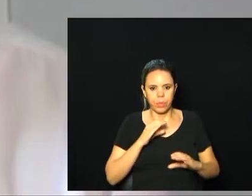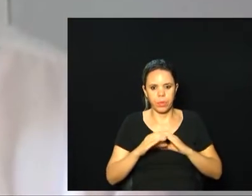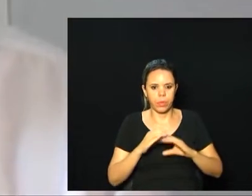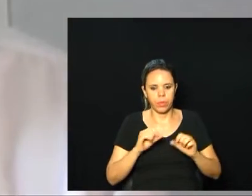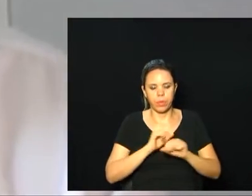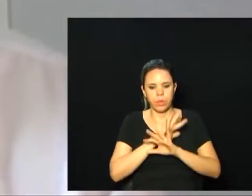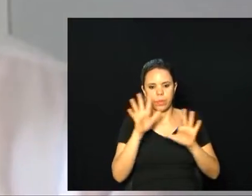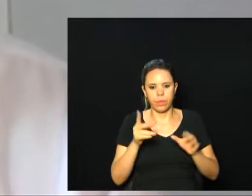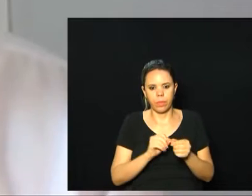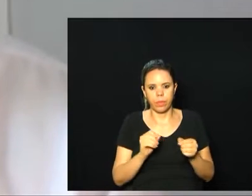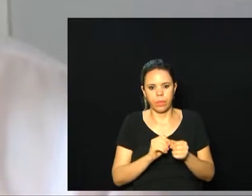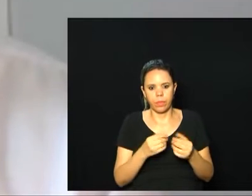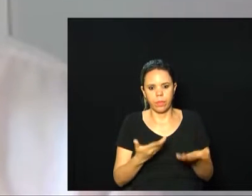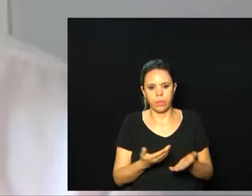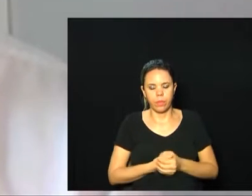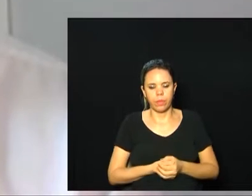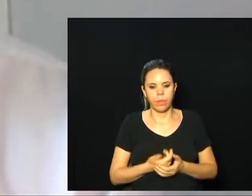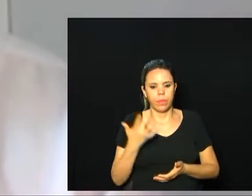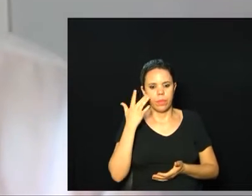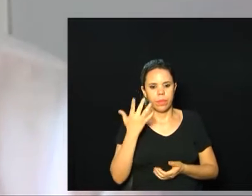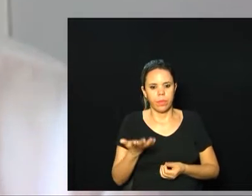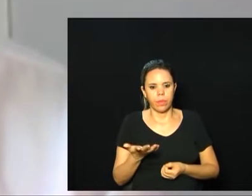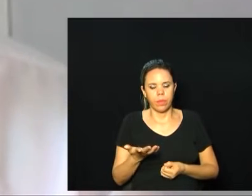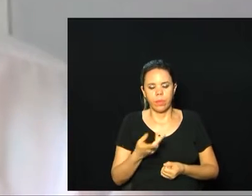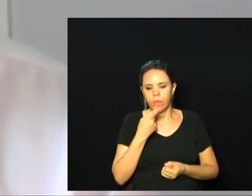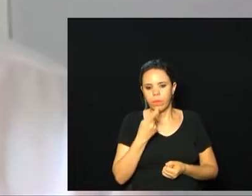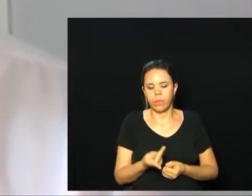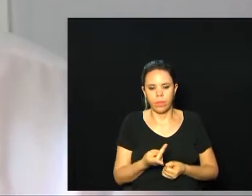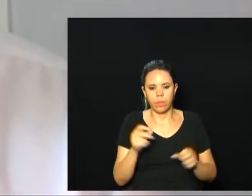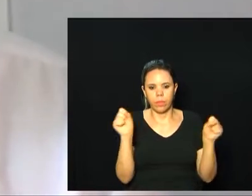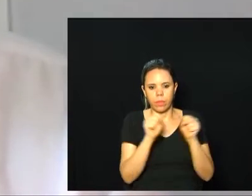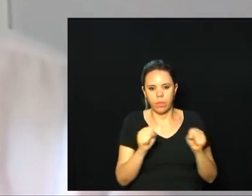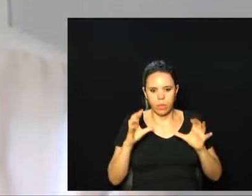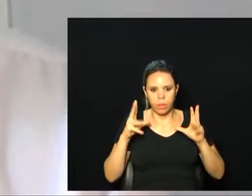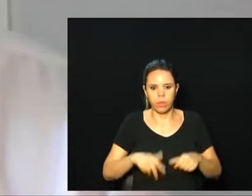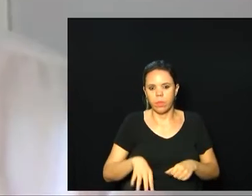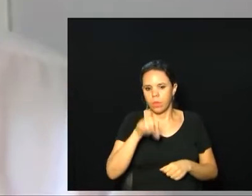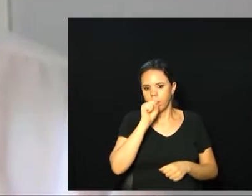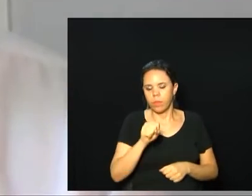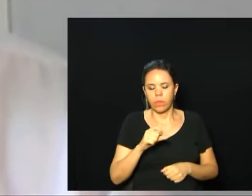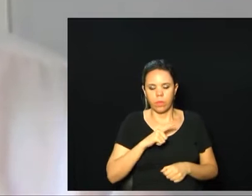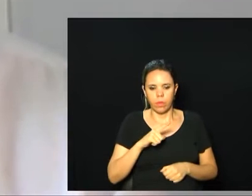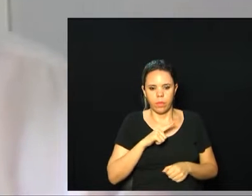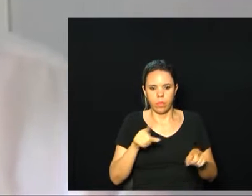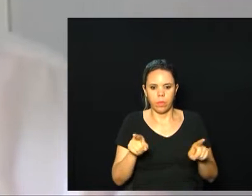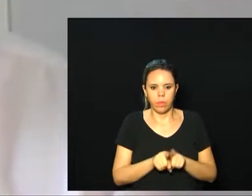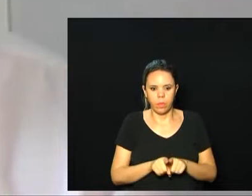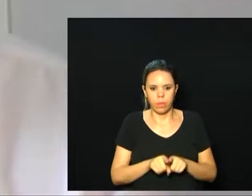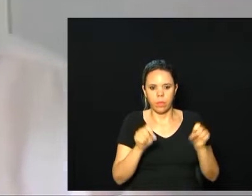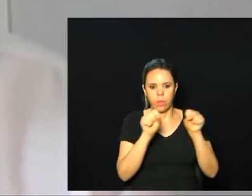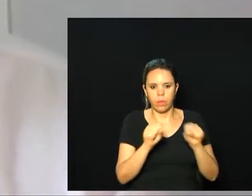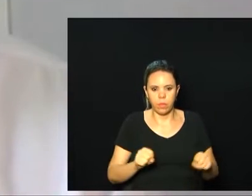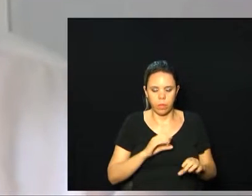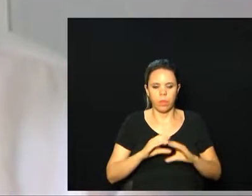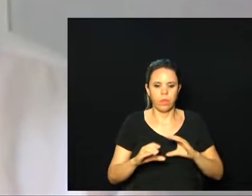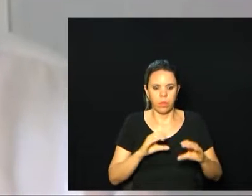clara sobre o que eu estou fazendo, tá? Eu acho que, como eu comentei agora, existem sistemas de purificação de ar e existem também sistemas de comunicação,